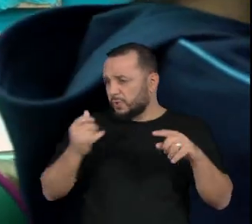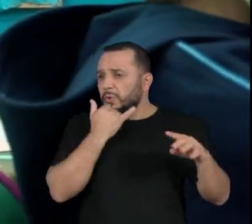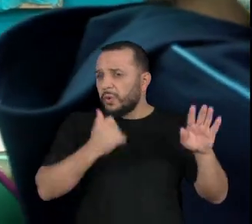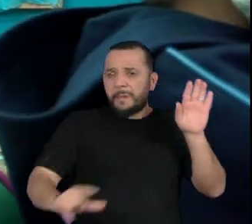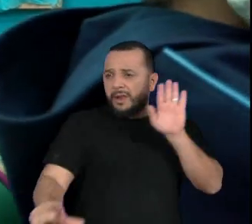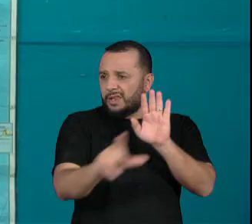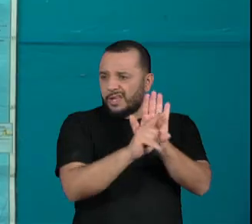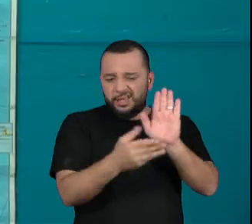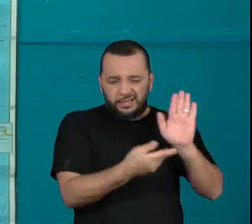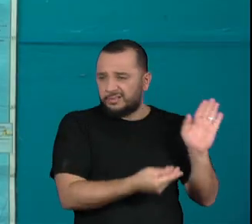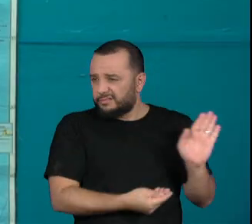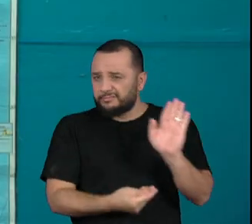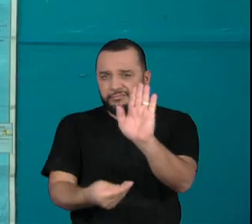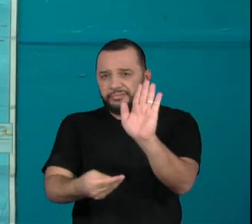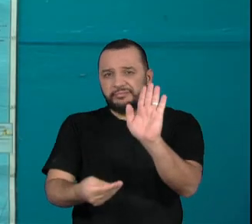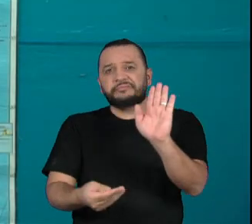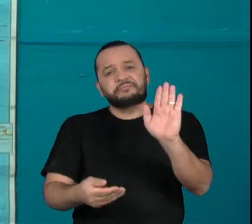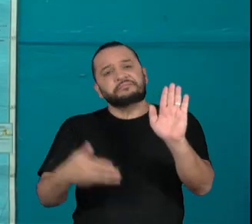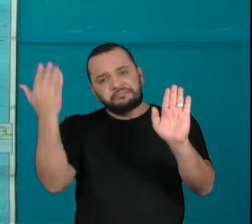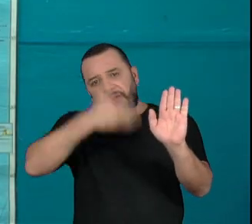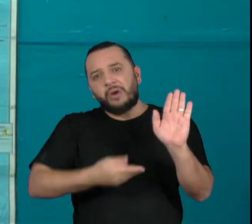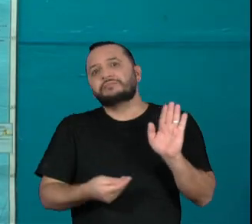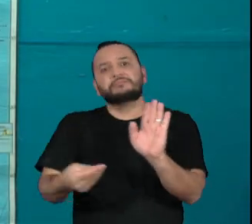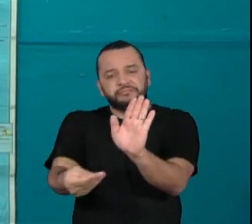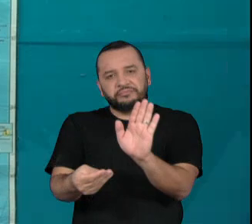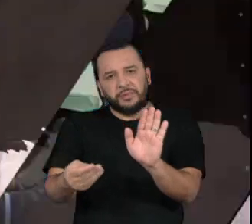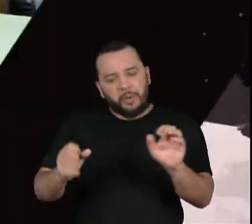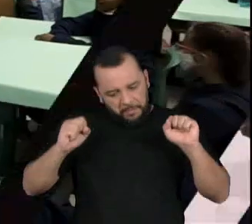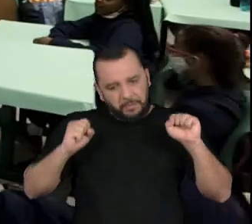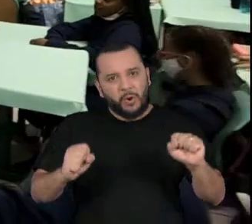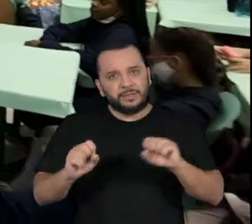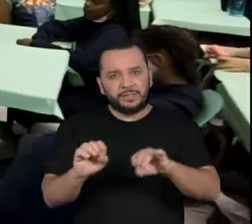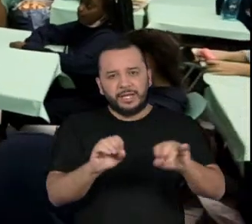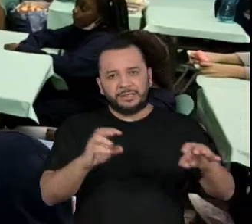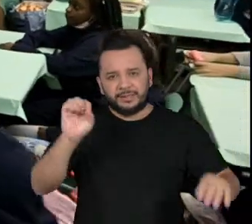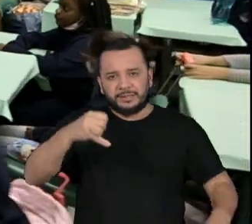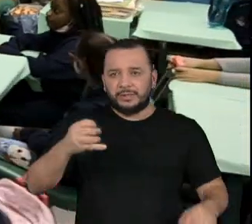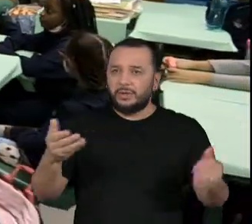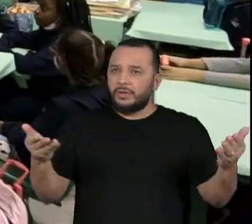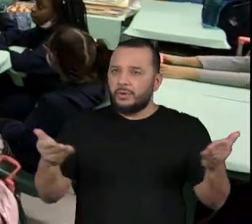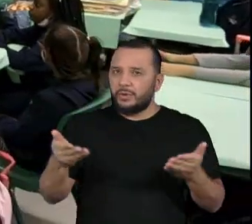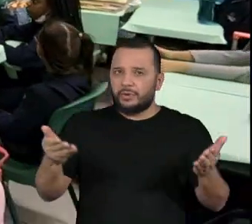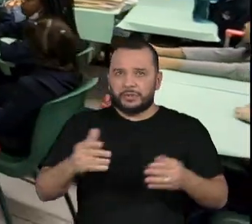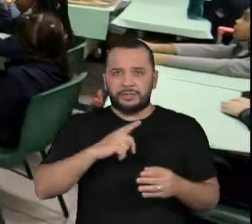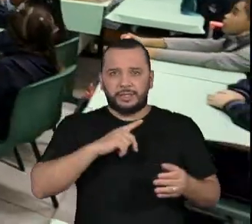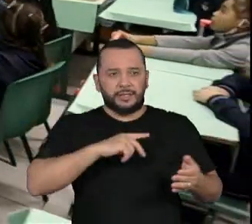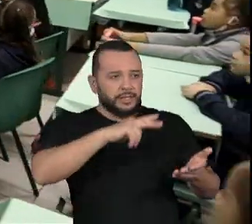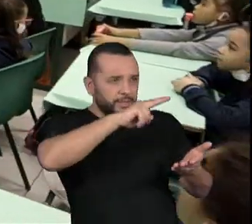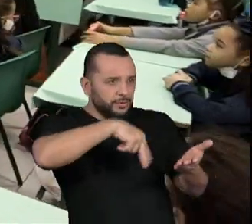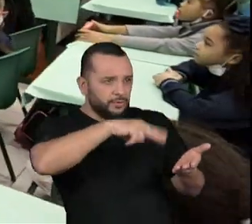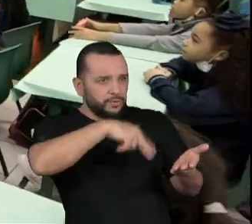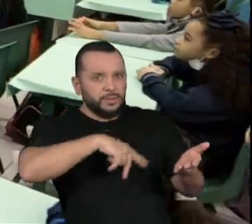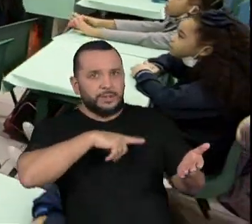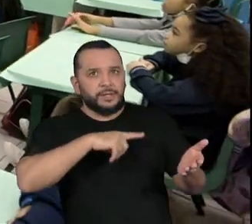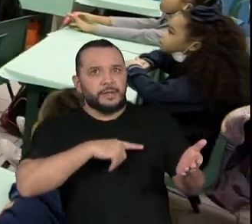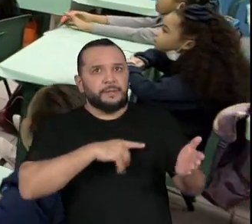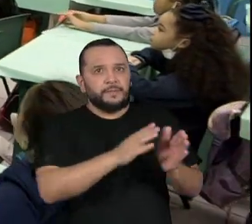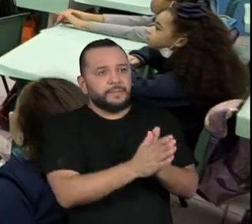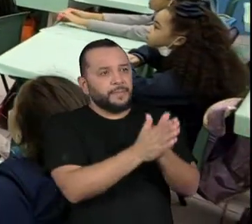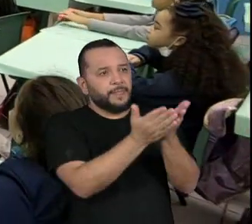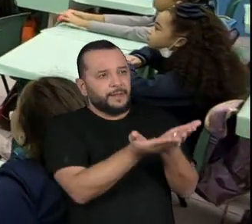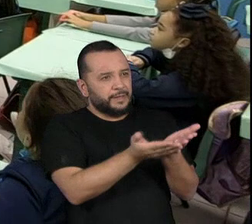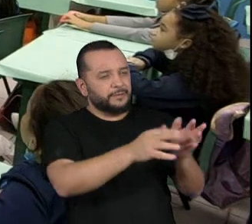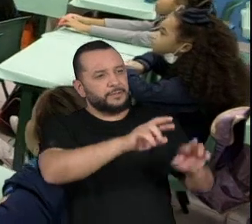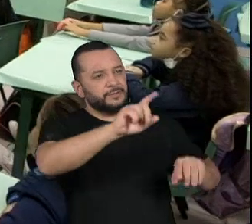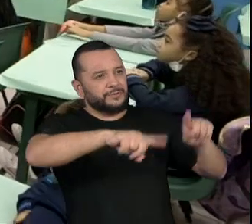abordagem, hoje existe a legalidade, a legitimidade pela lei. Então a gente vai ter leitura, então vocês vão receber livros diferentes. E